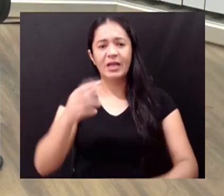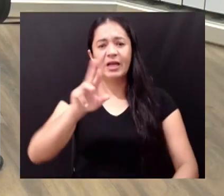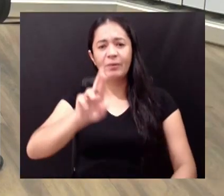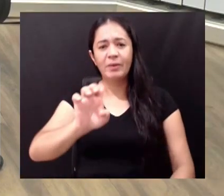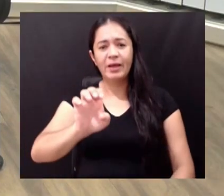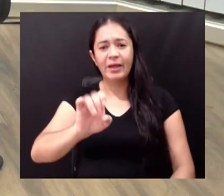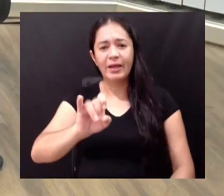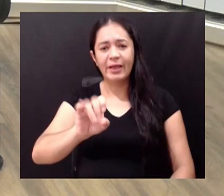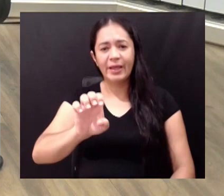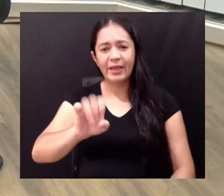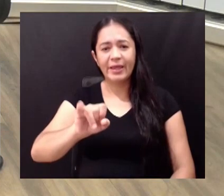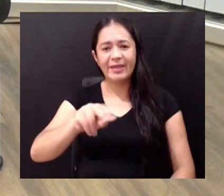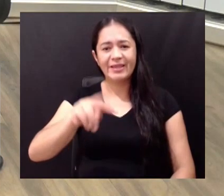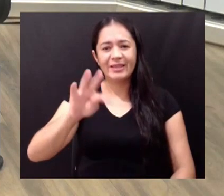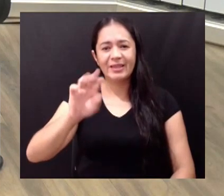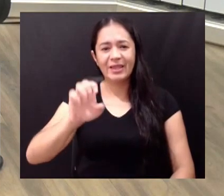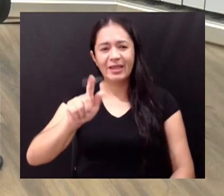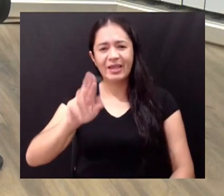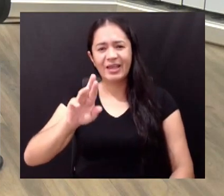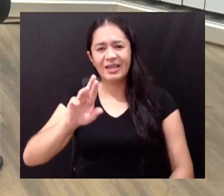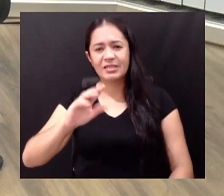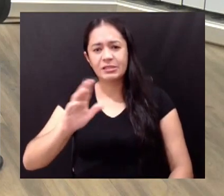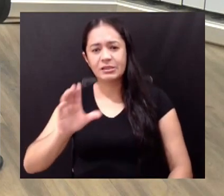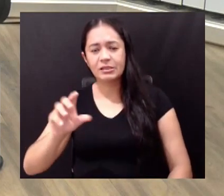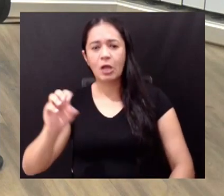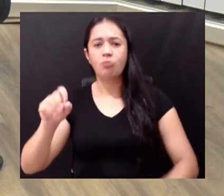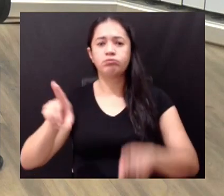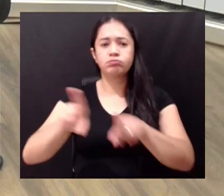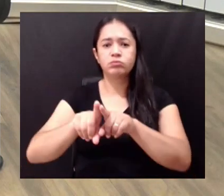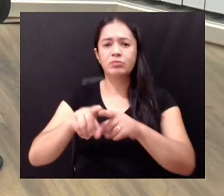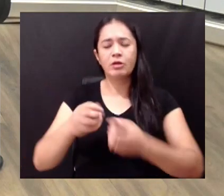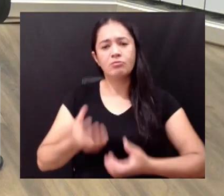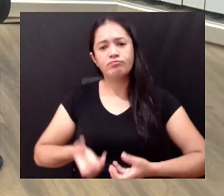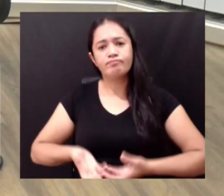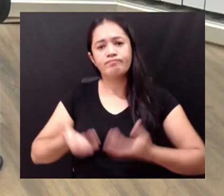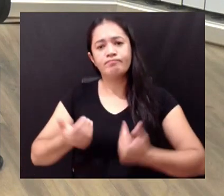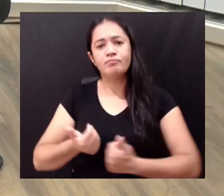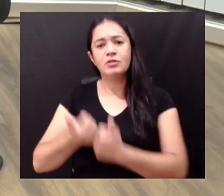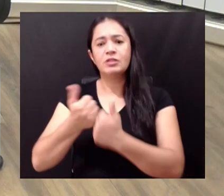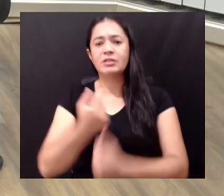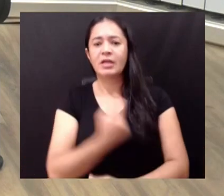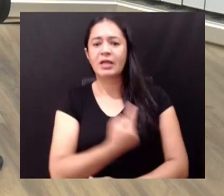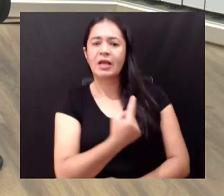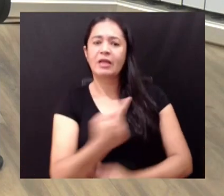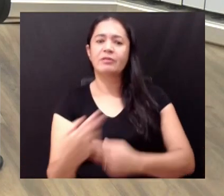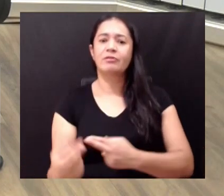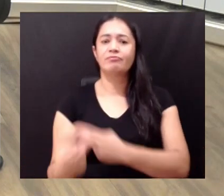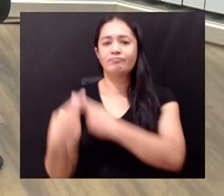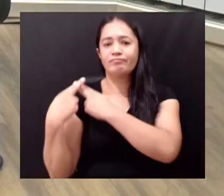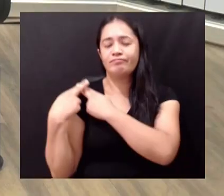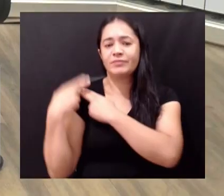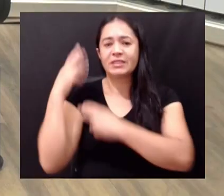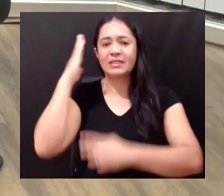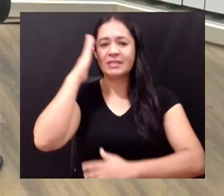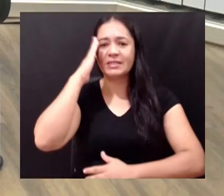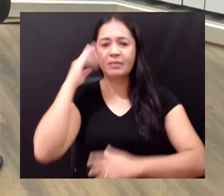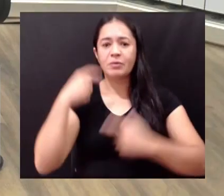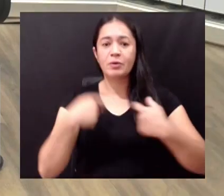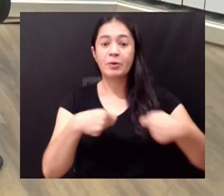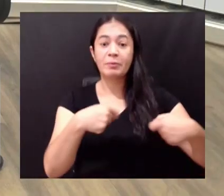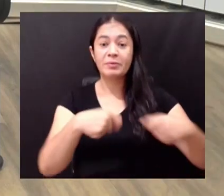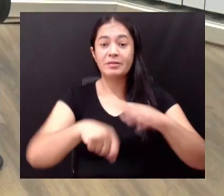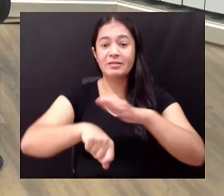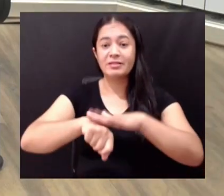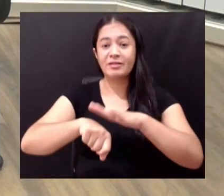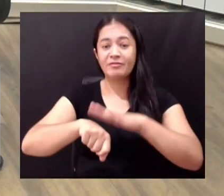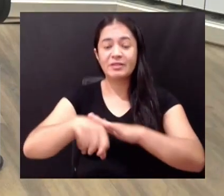de repente até reforçar qual a responsabilidade de cada um, para que cada um entenda o que precisa ser feito ali no seu dia a dia. Será